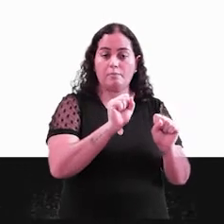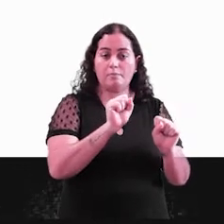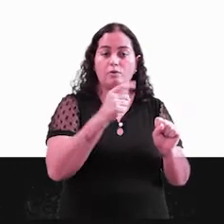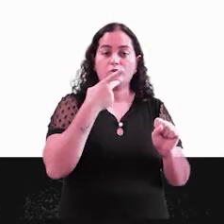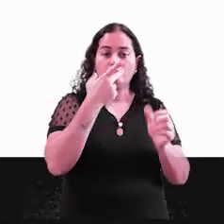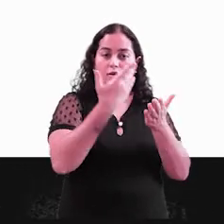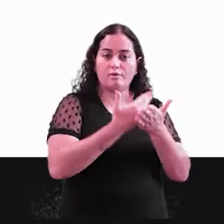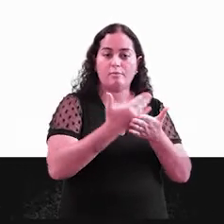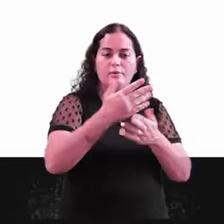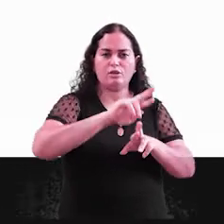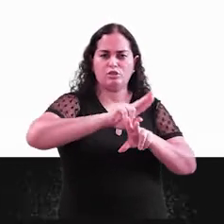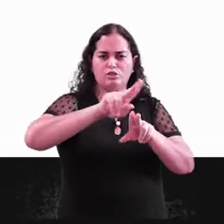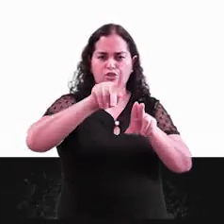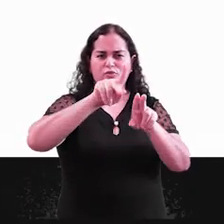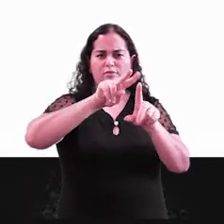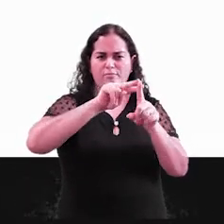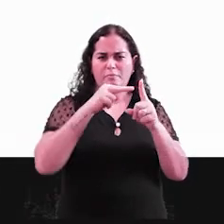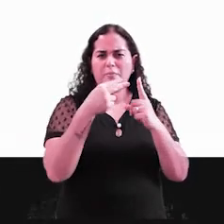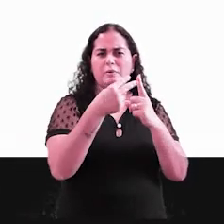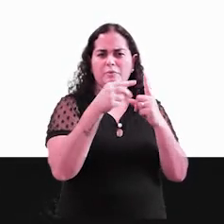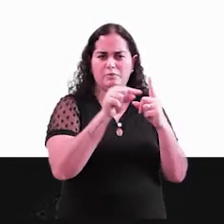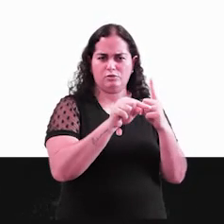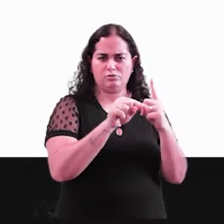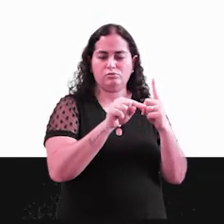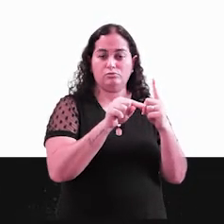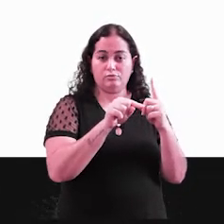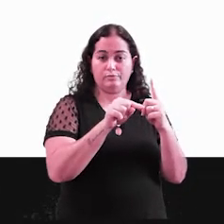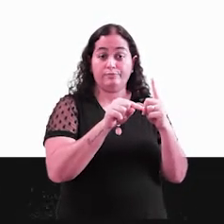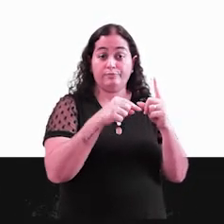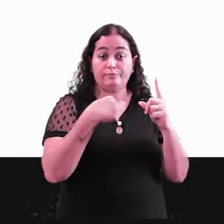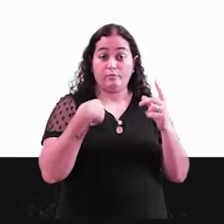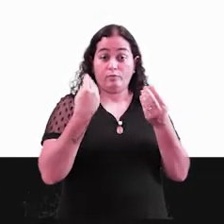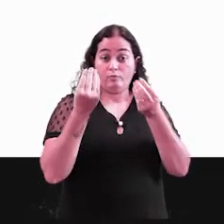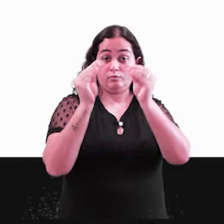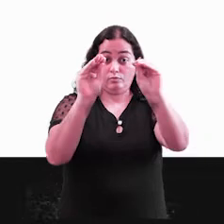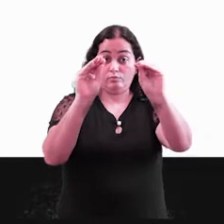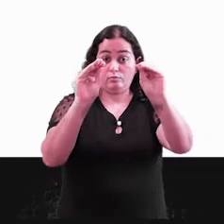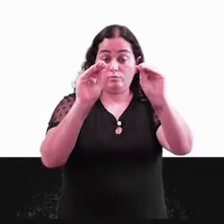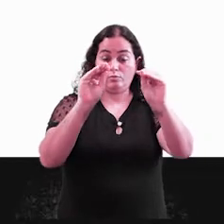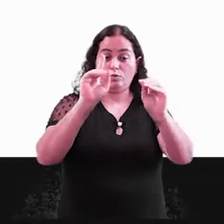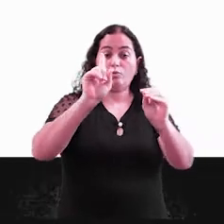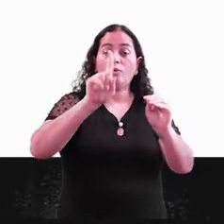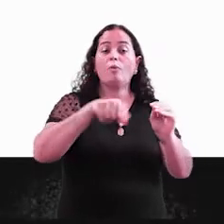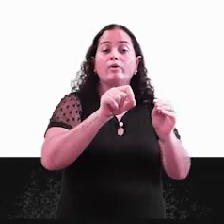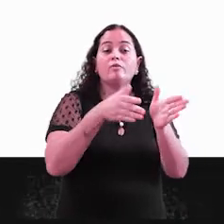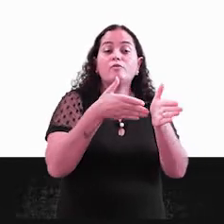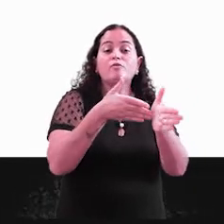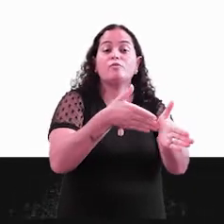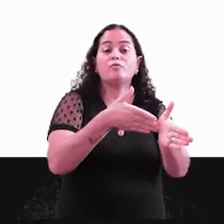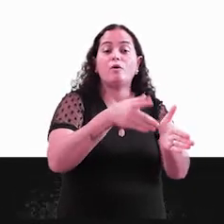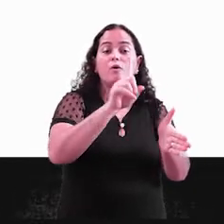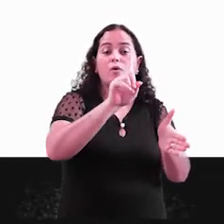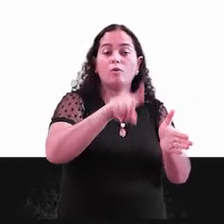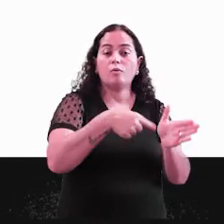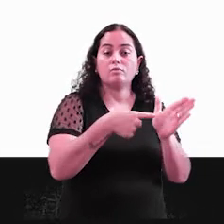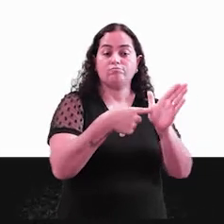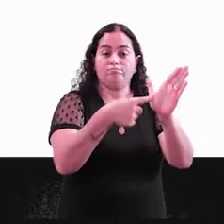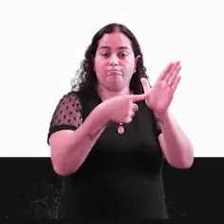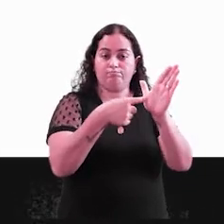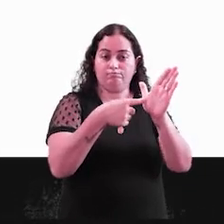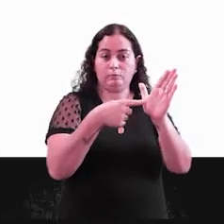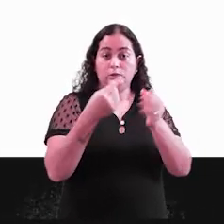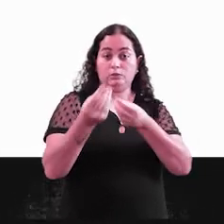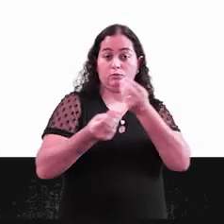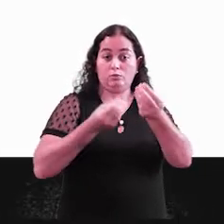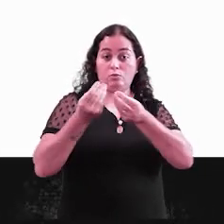abordada a partir de diferentes perspectivas, e eu vou colocar uma centralidade na exposição e